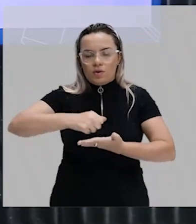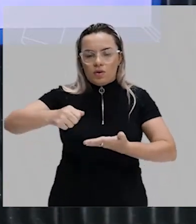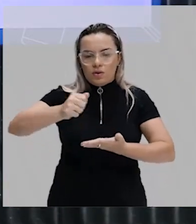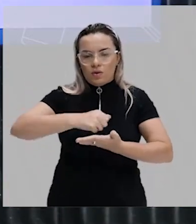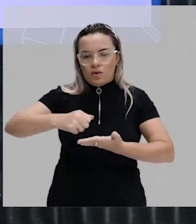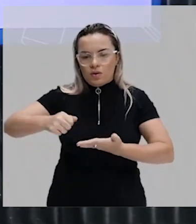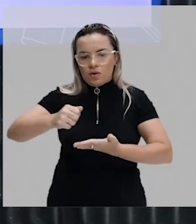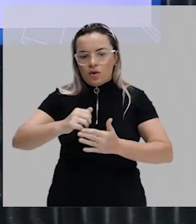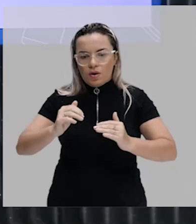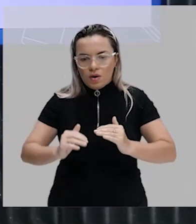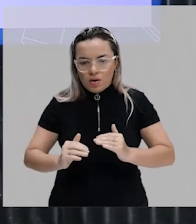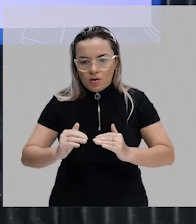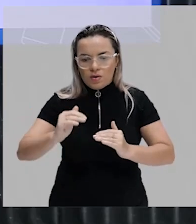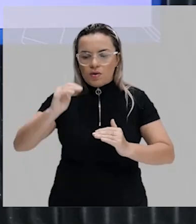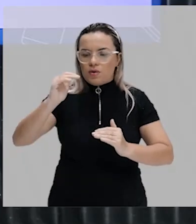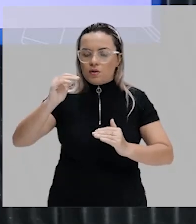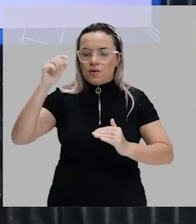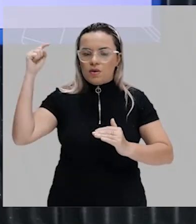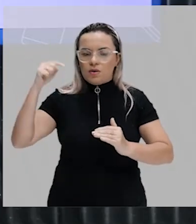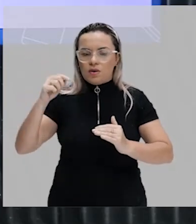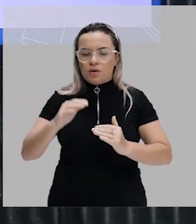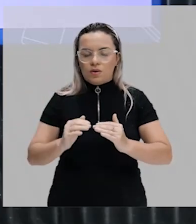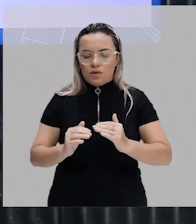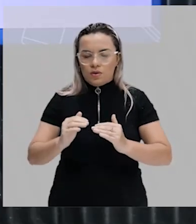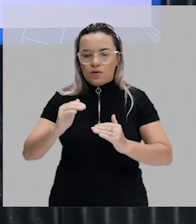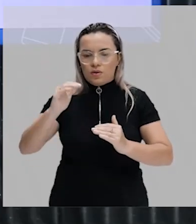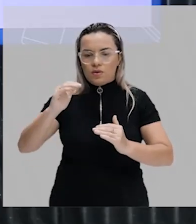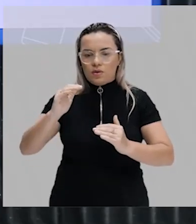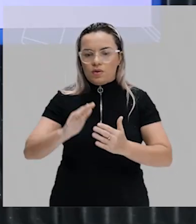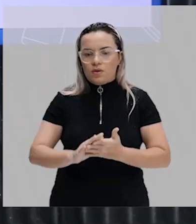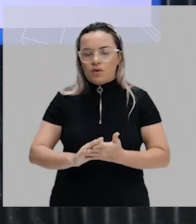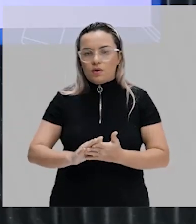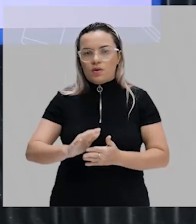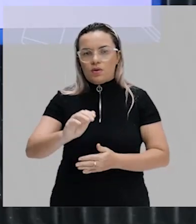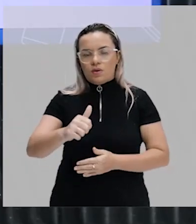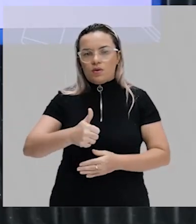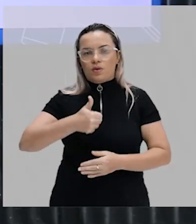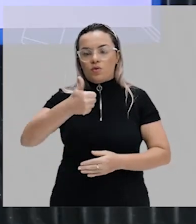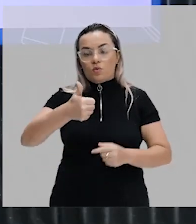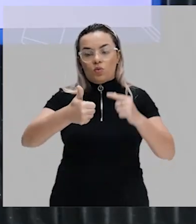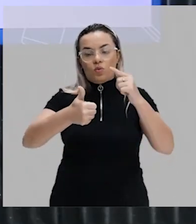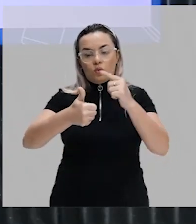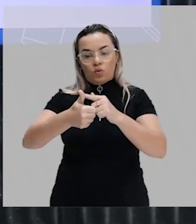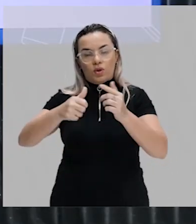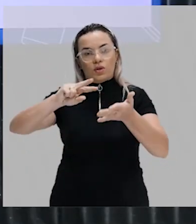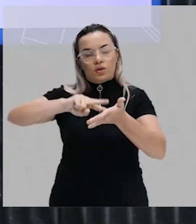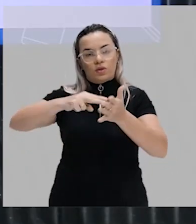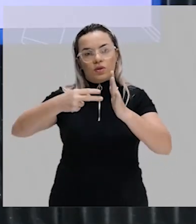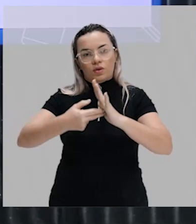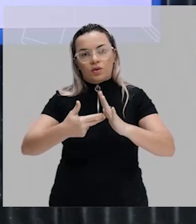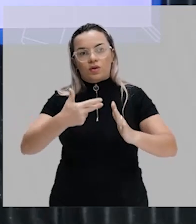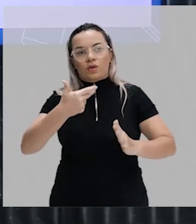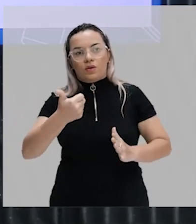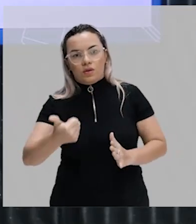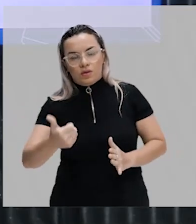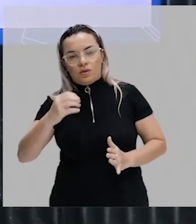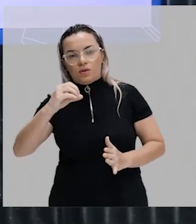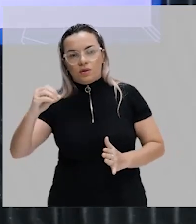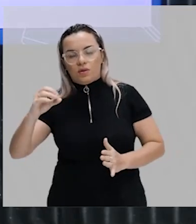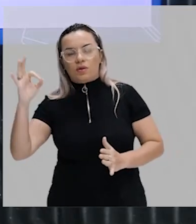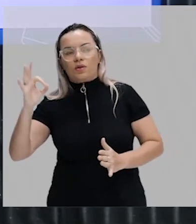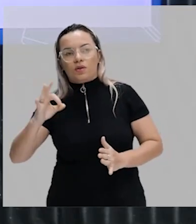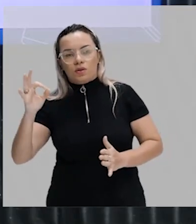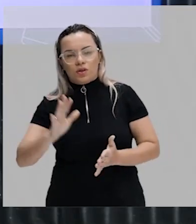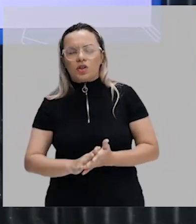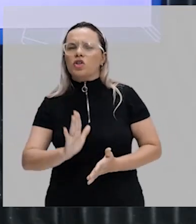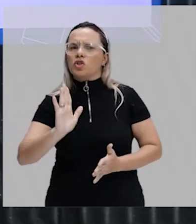para aumento. Aumento nada mais é do que aquele 100% que eu já conversei com você anteriormente, tá? Somado